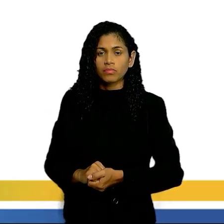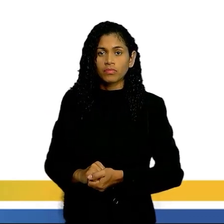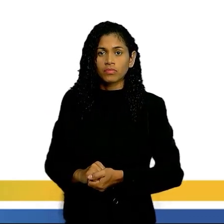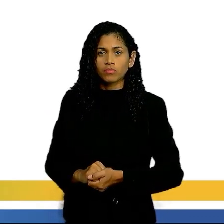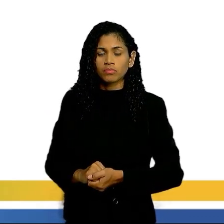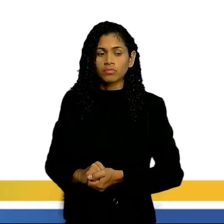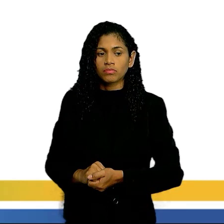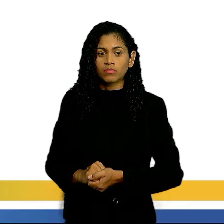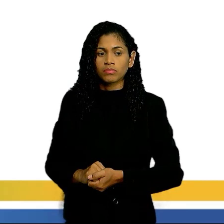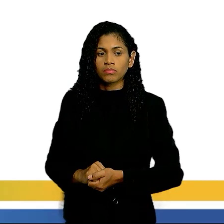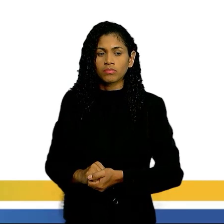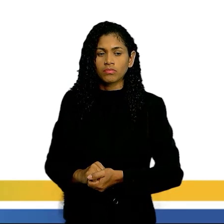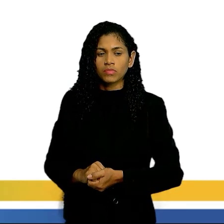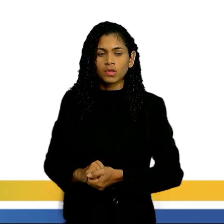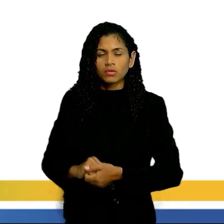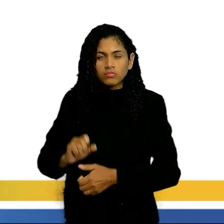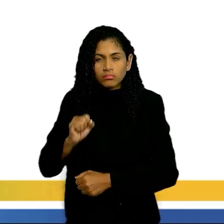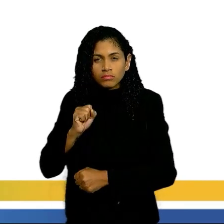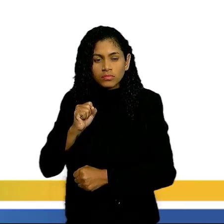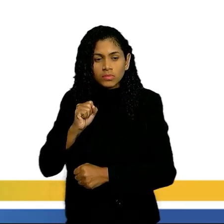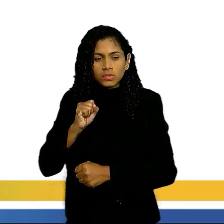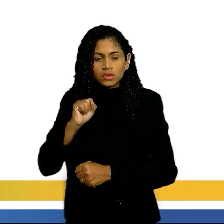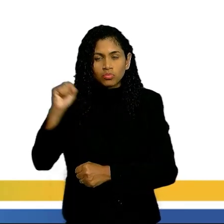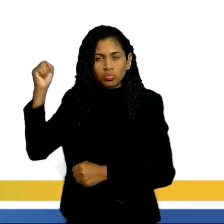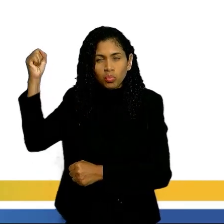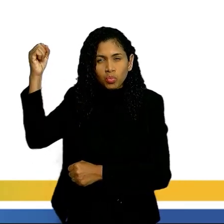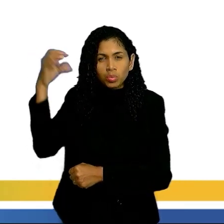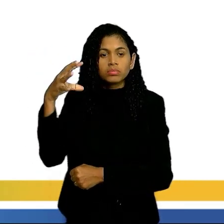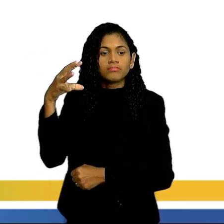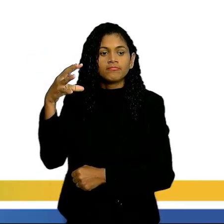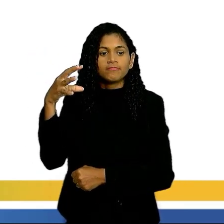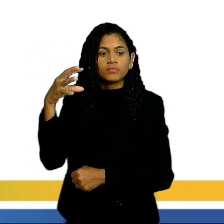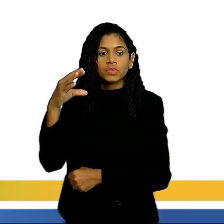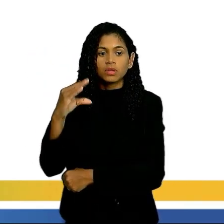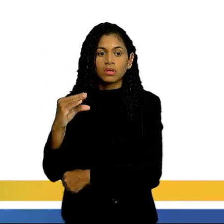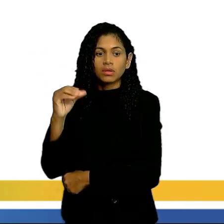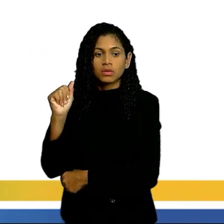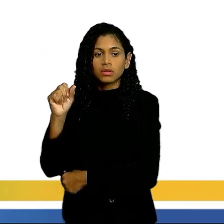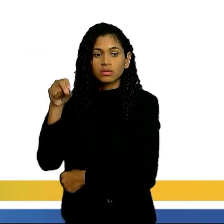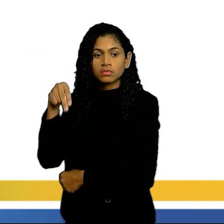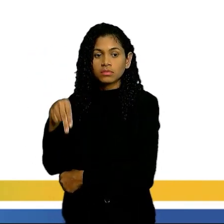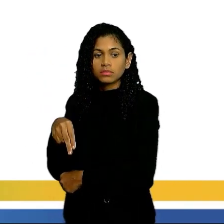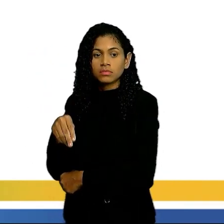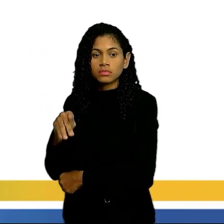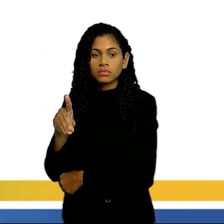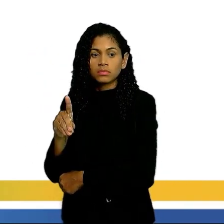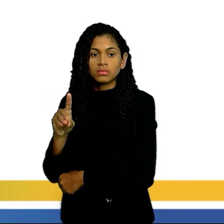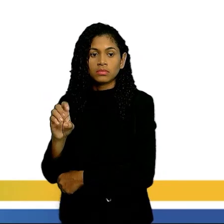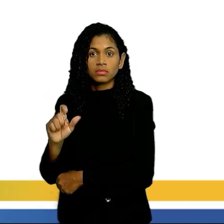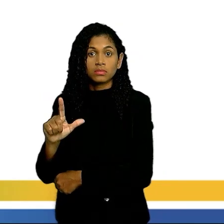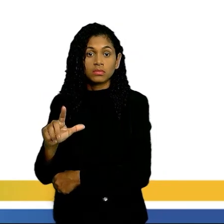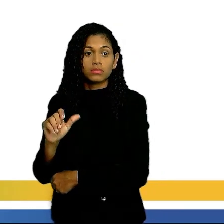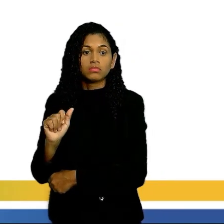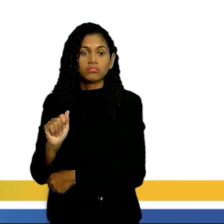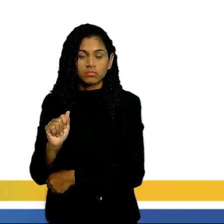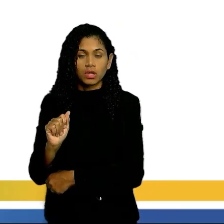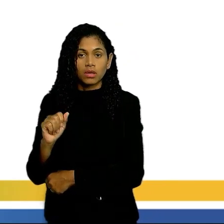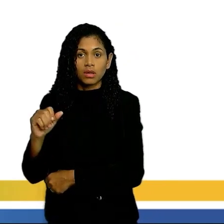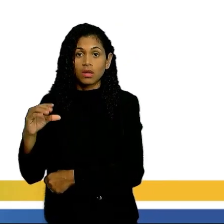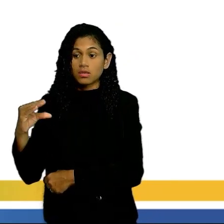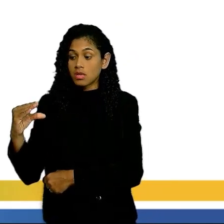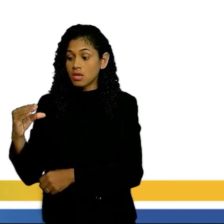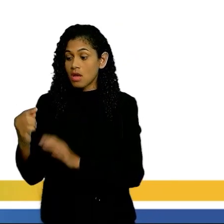luminosa, tá? Nós vamos trabalhar com a candela, ou seja, CD. Então a gente pode ver